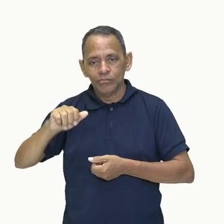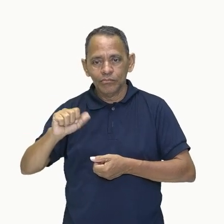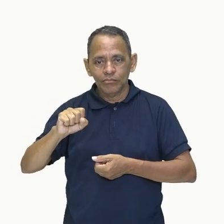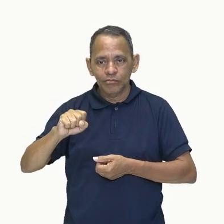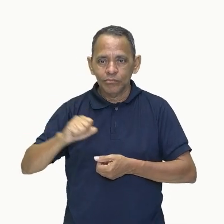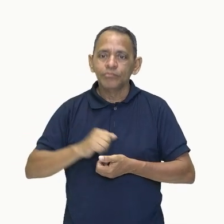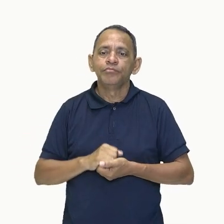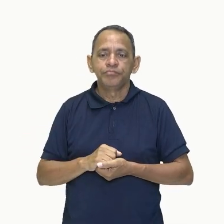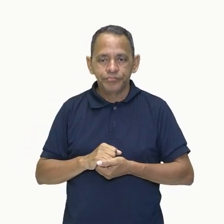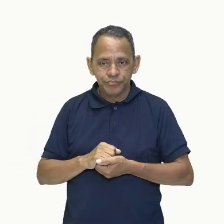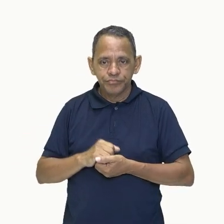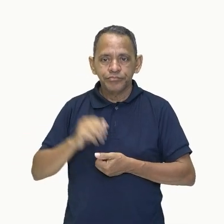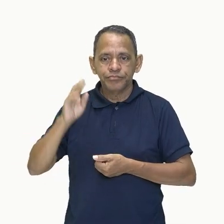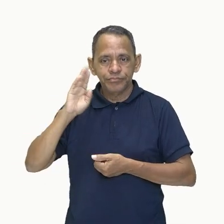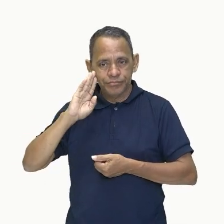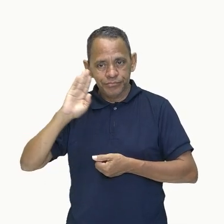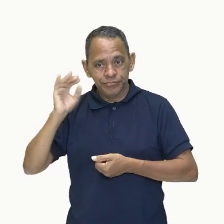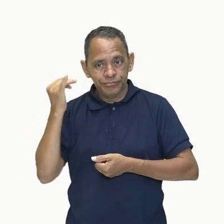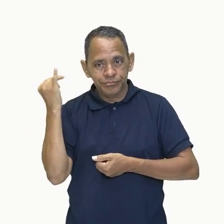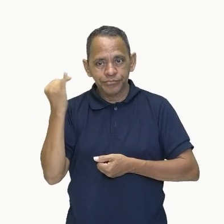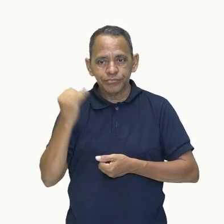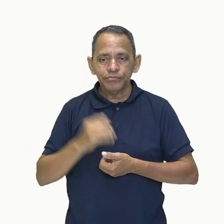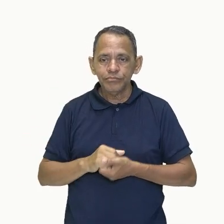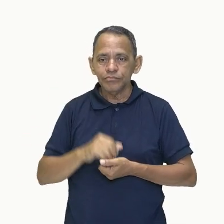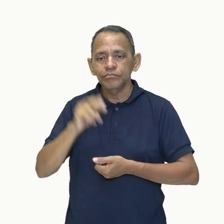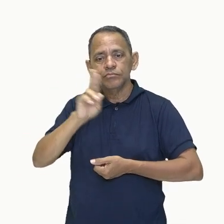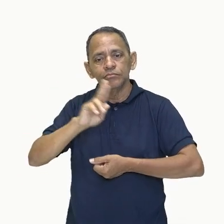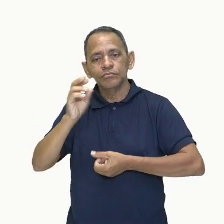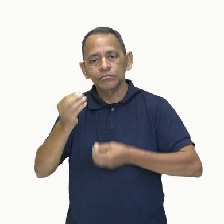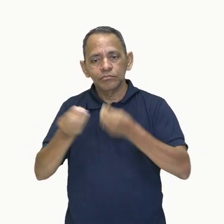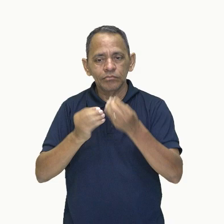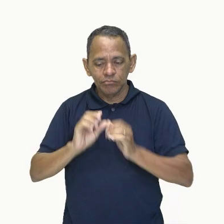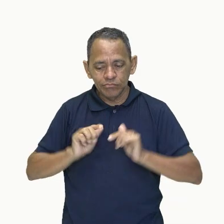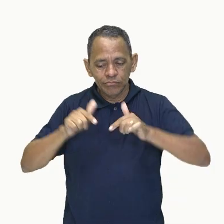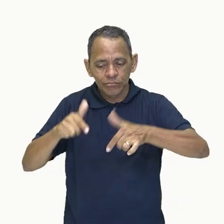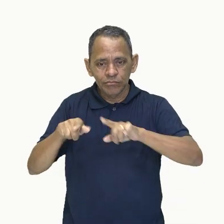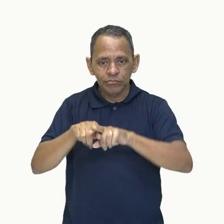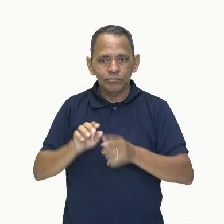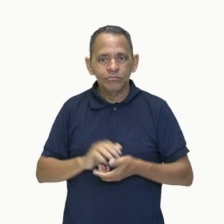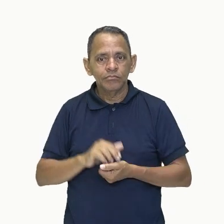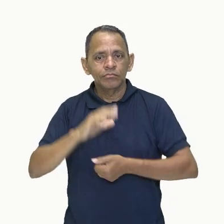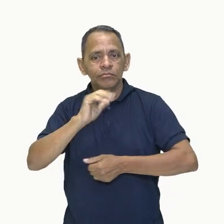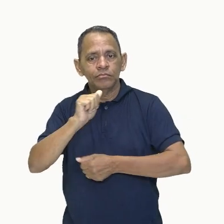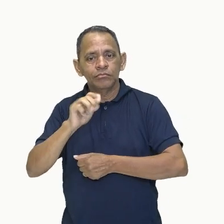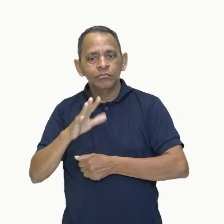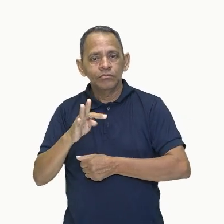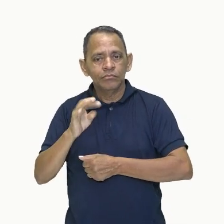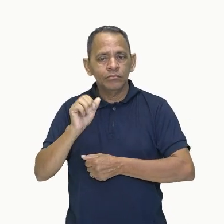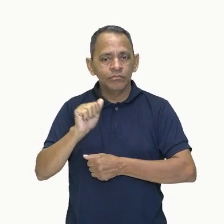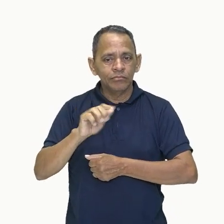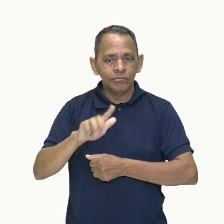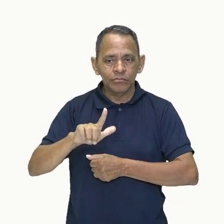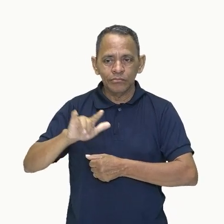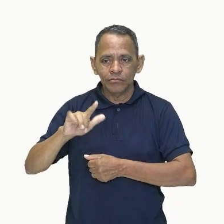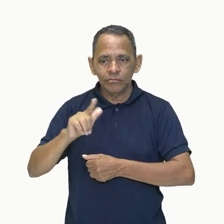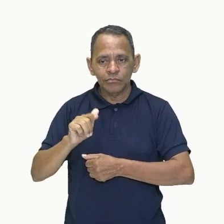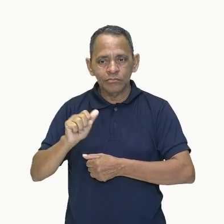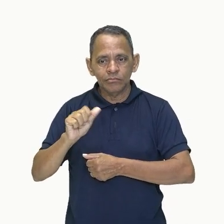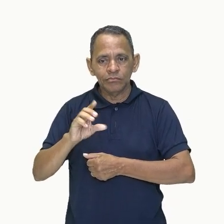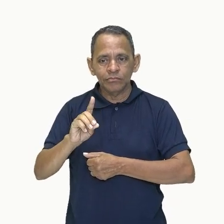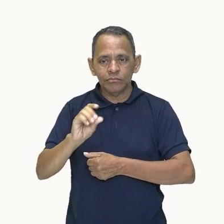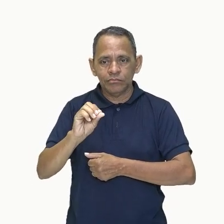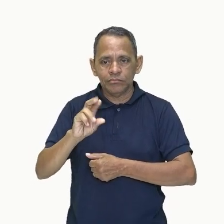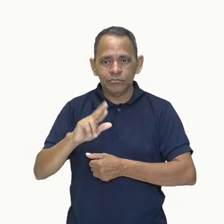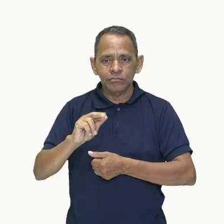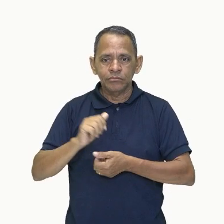como catalisadores. Professor, o que é catalisador? Catalisador, você já deve ter